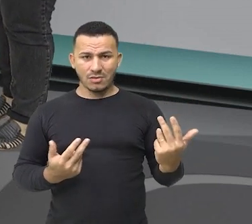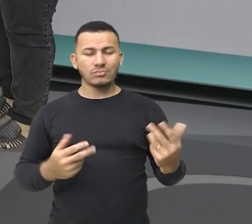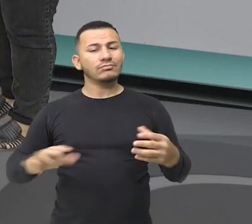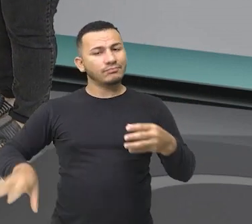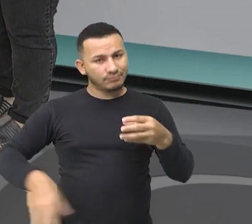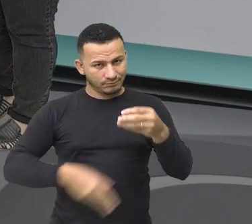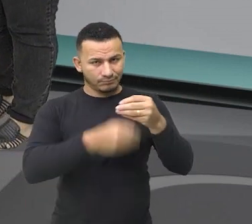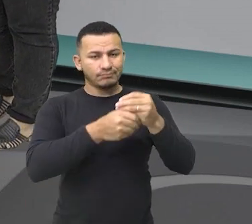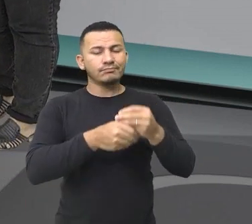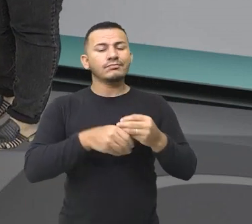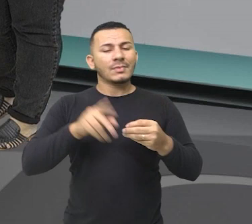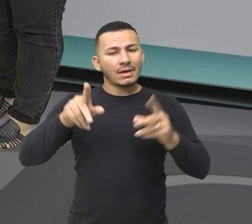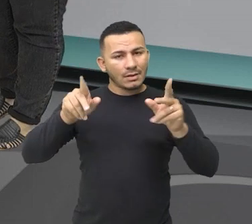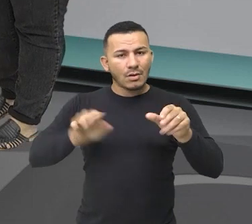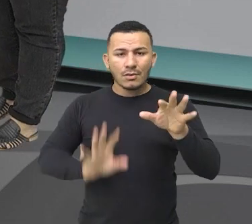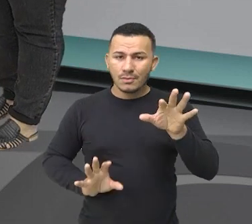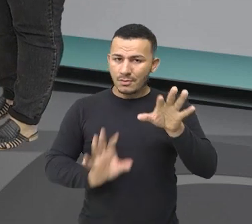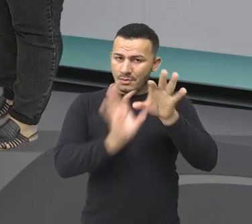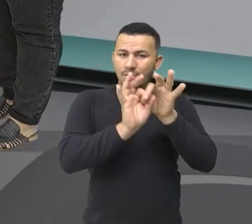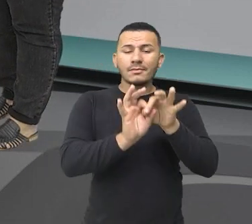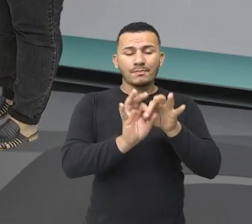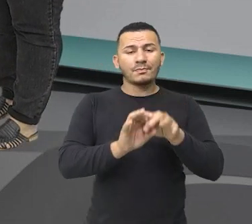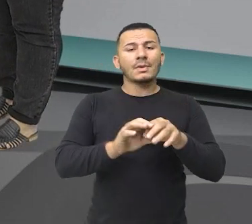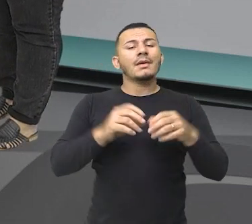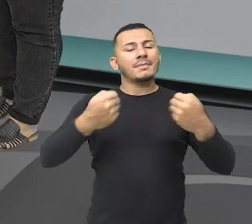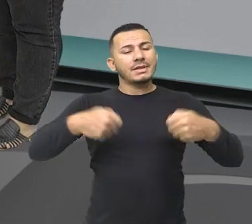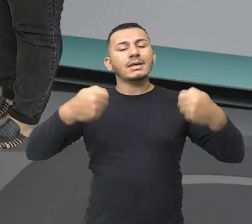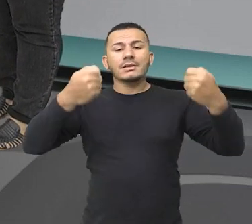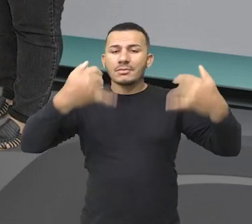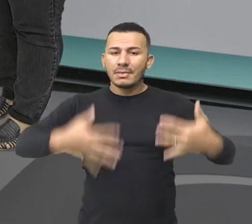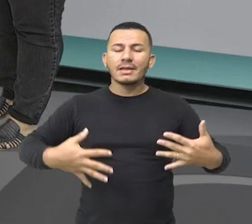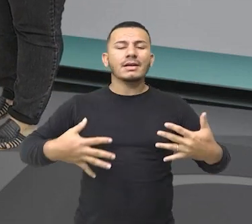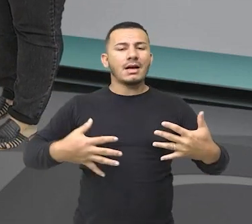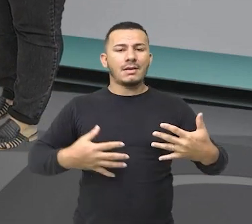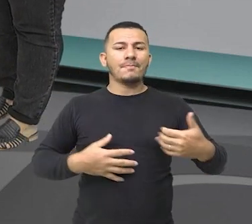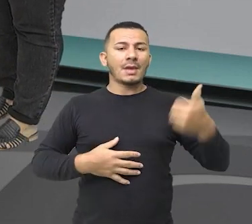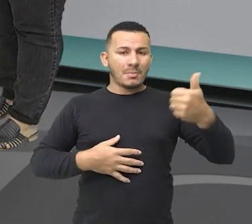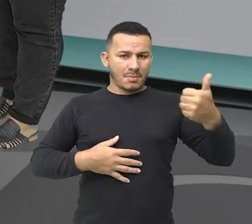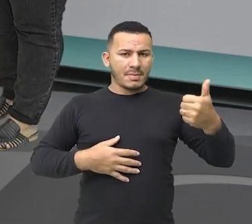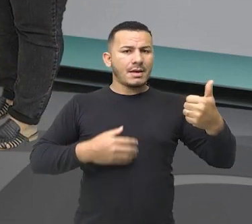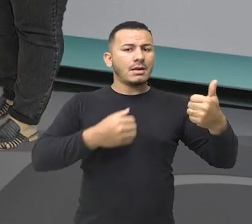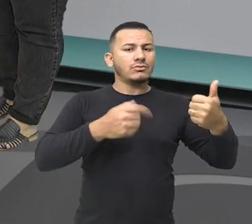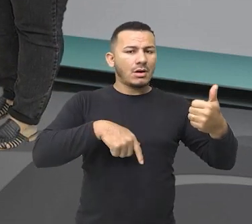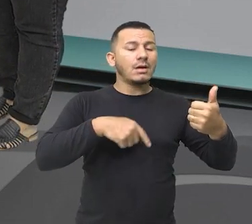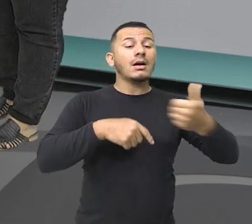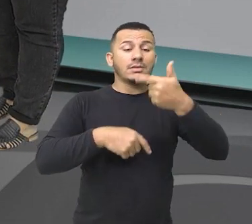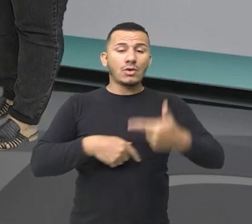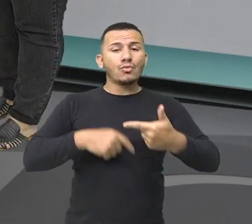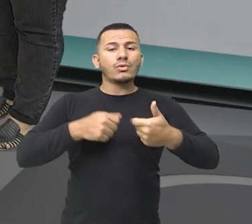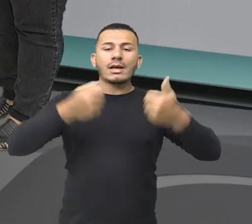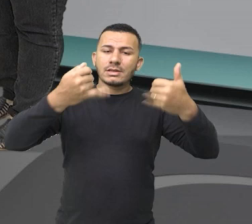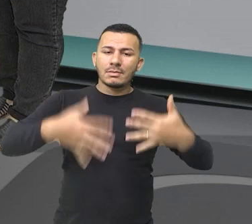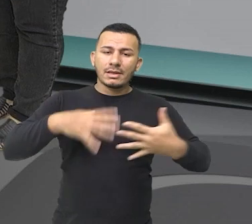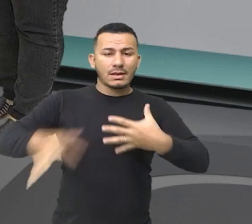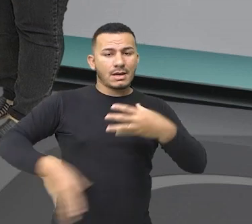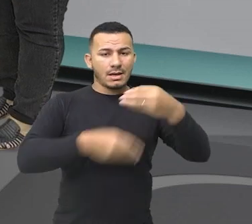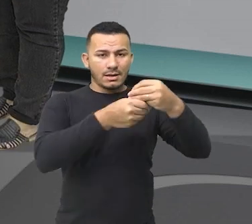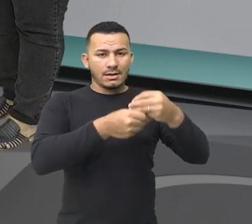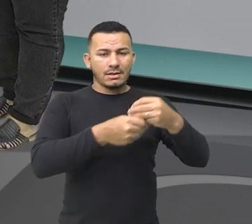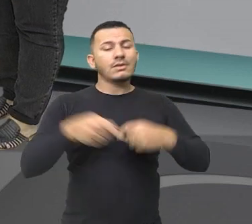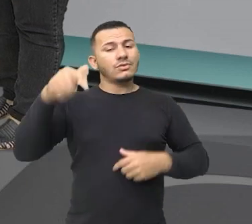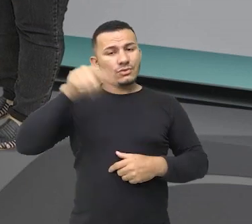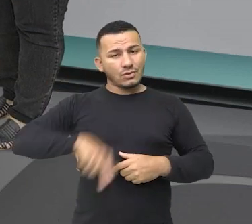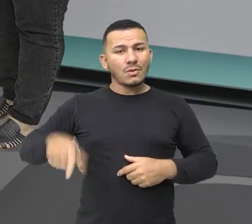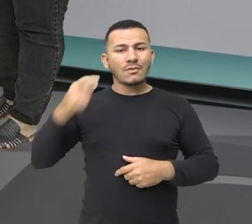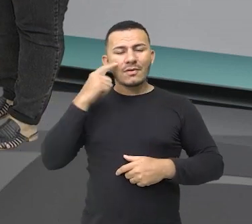a justamente exemplificar o que foi trazido na ideia principal. Tá certo, gente? E notem que, mais uma vez,